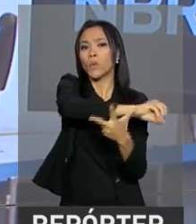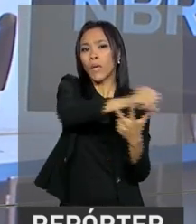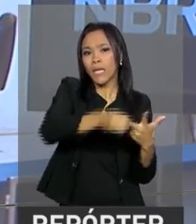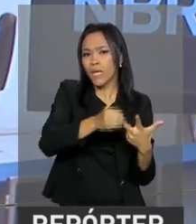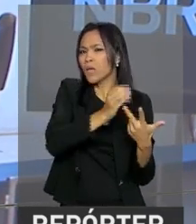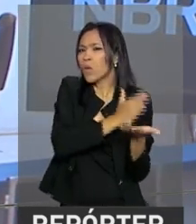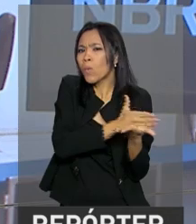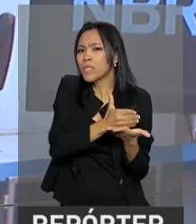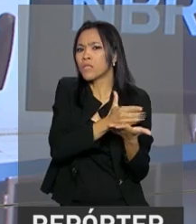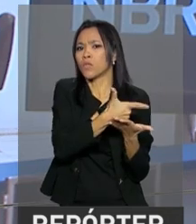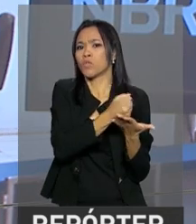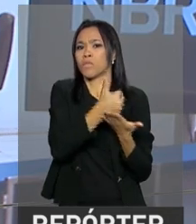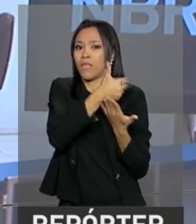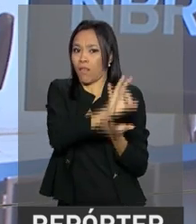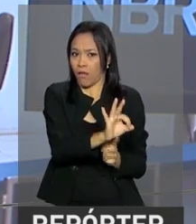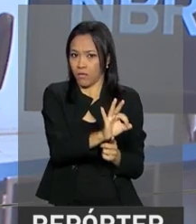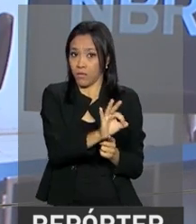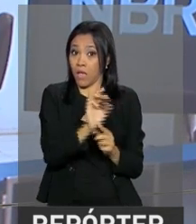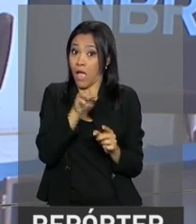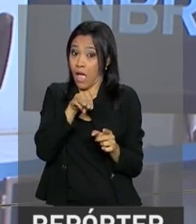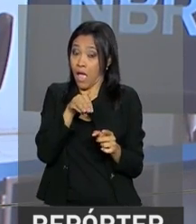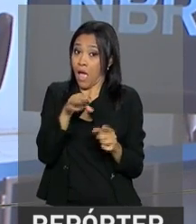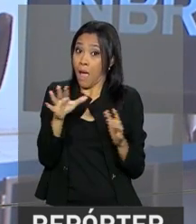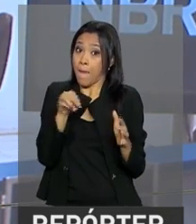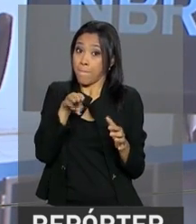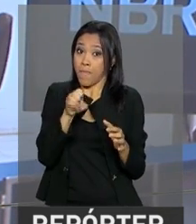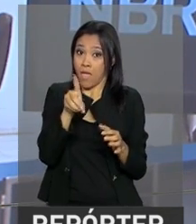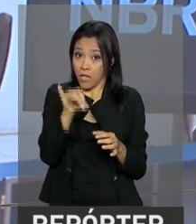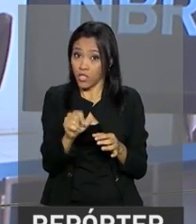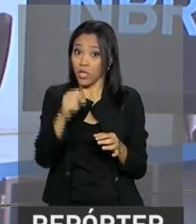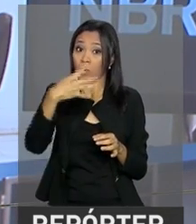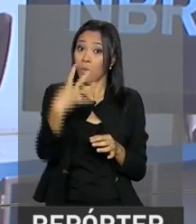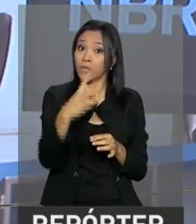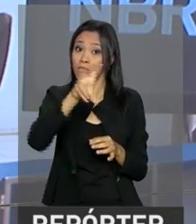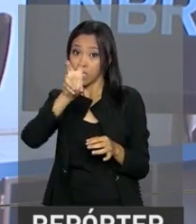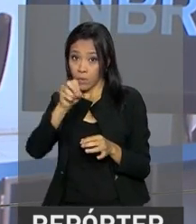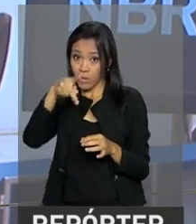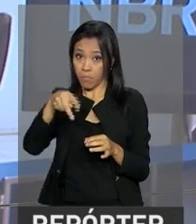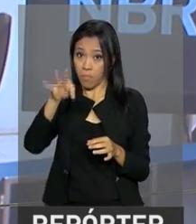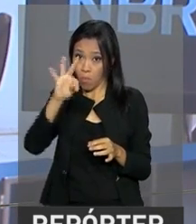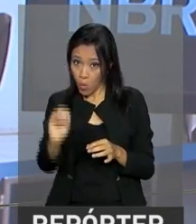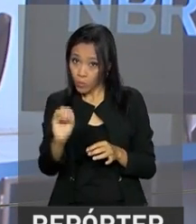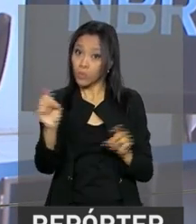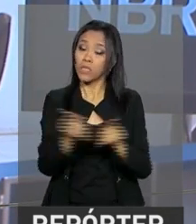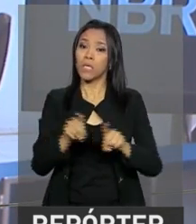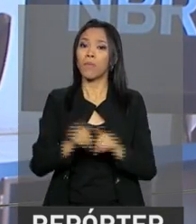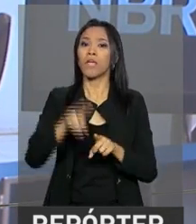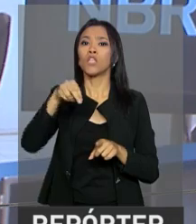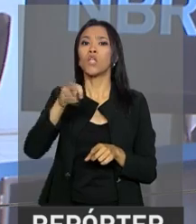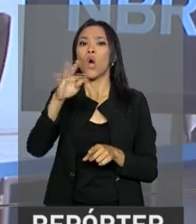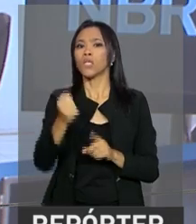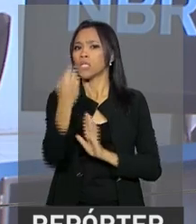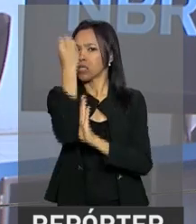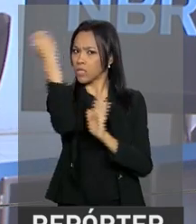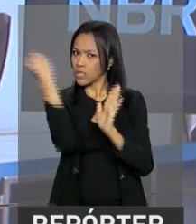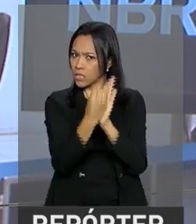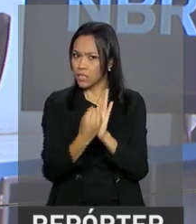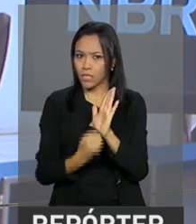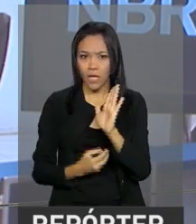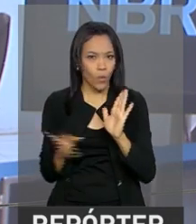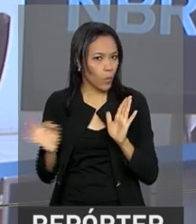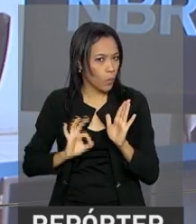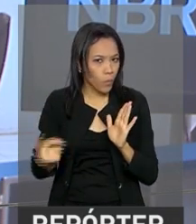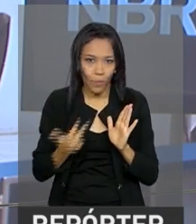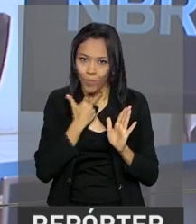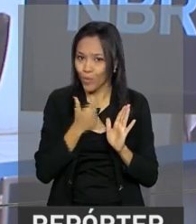2010 com média geral mínima de 450 pontos e nota na redação que não seja zero é